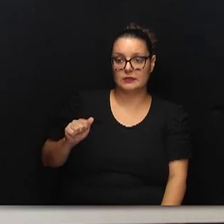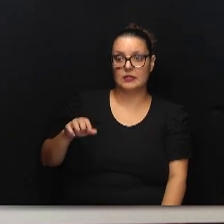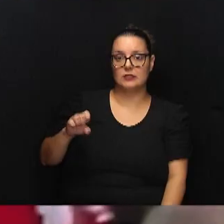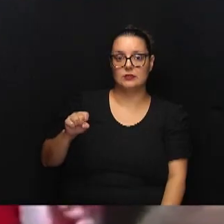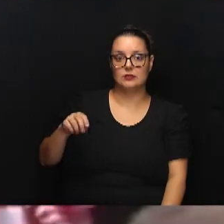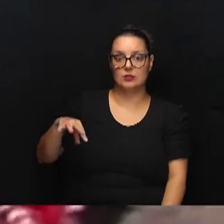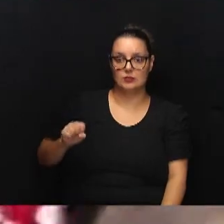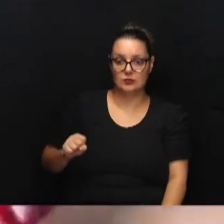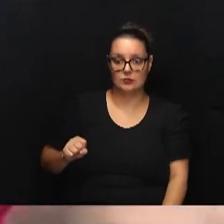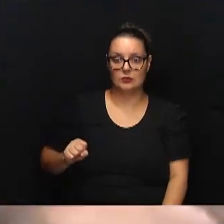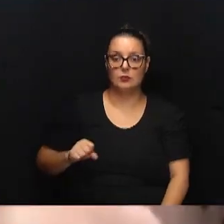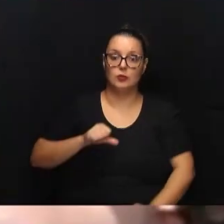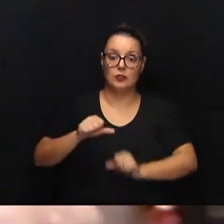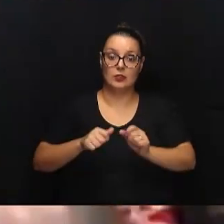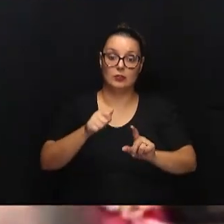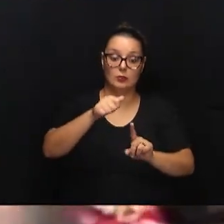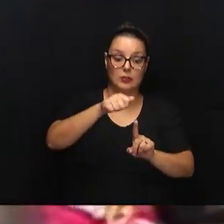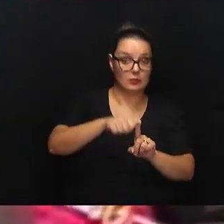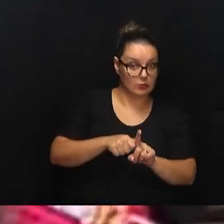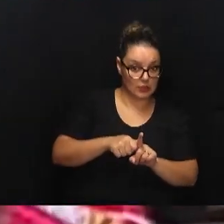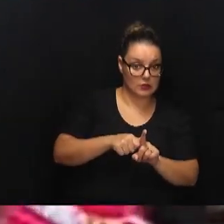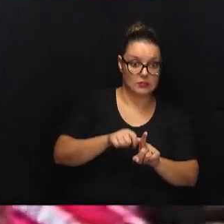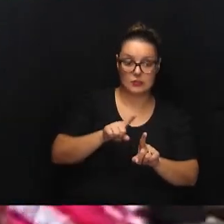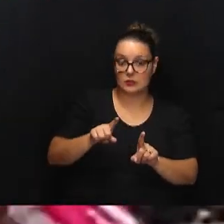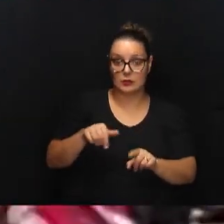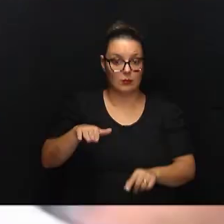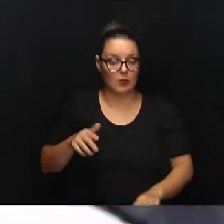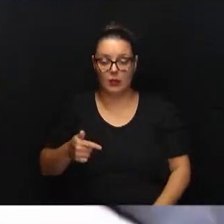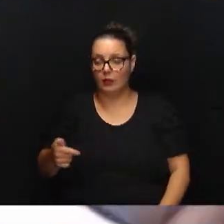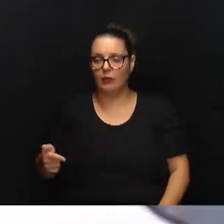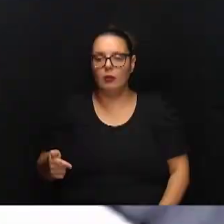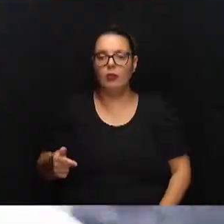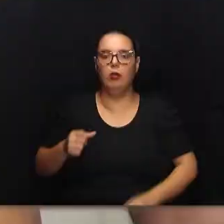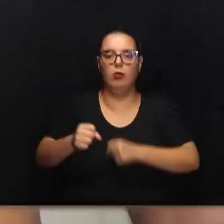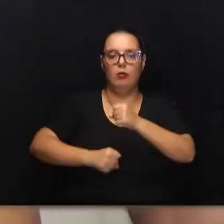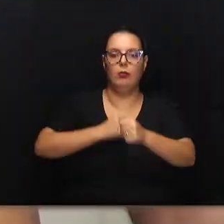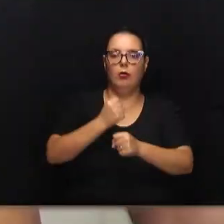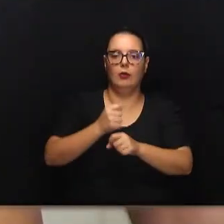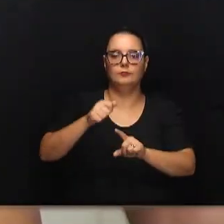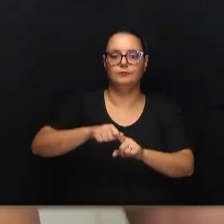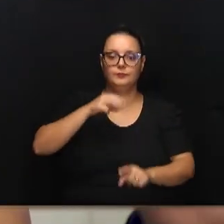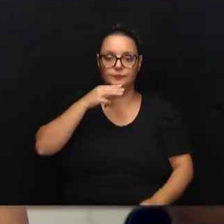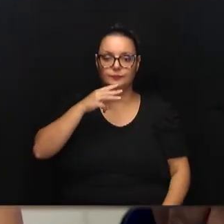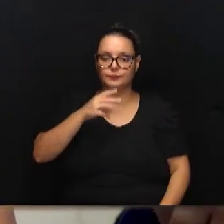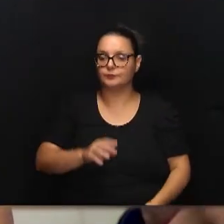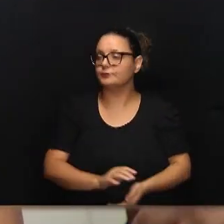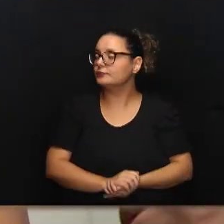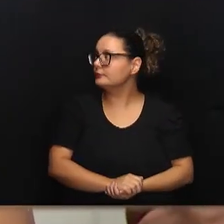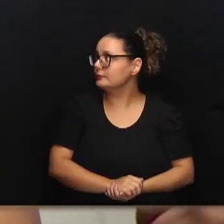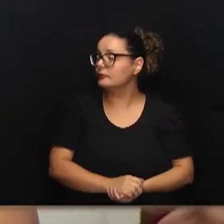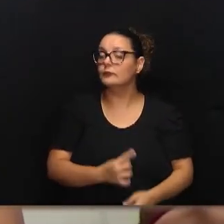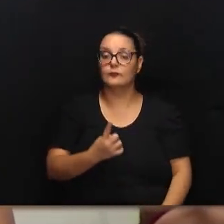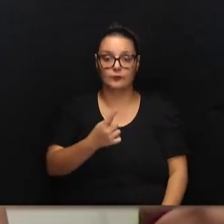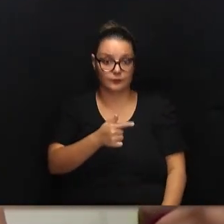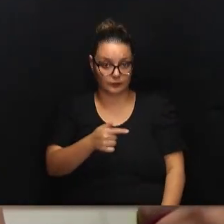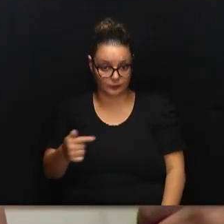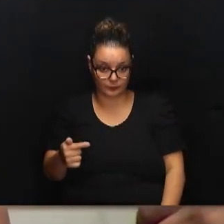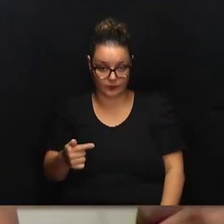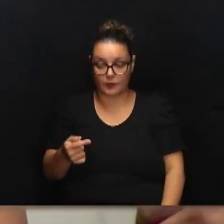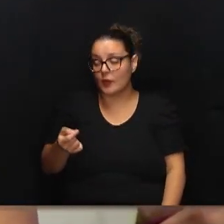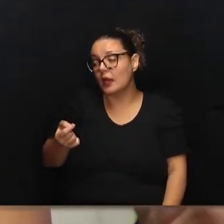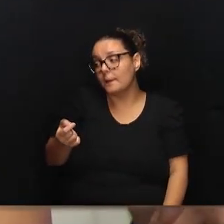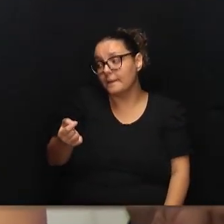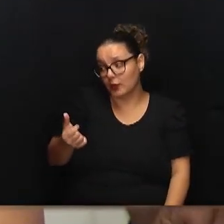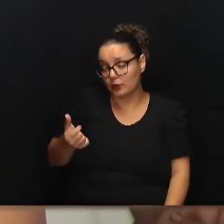da Costa Santos, a ser celebrado anualmente no mês de março. Uma semana, além de ser